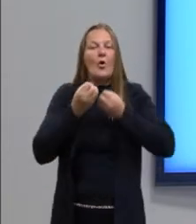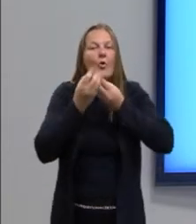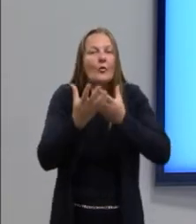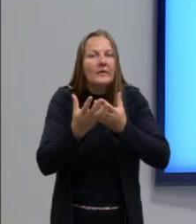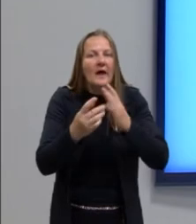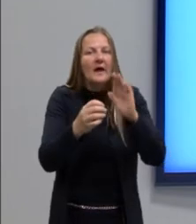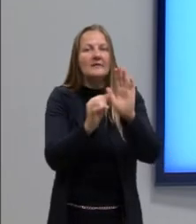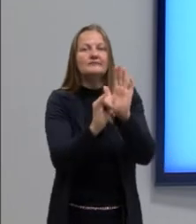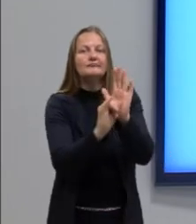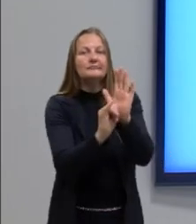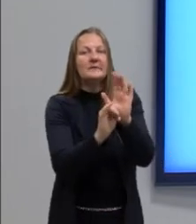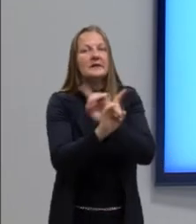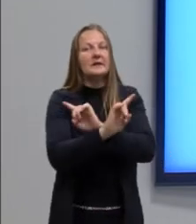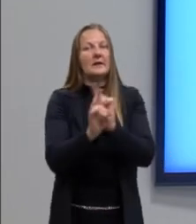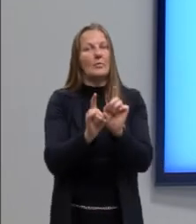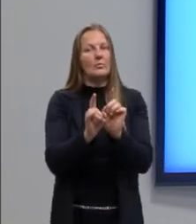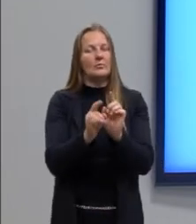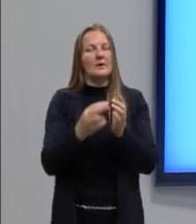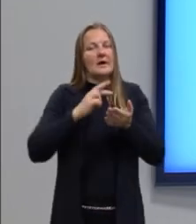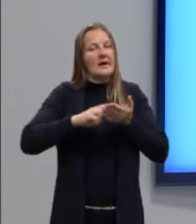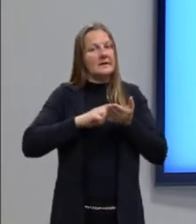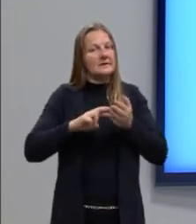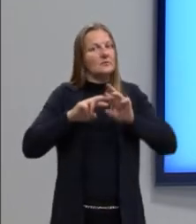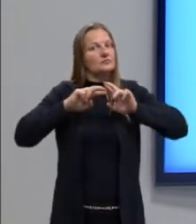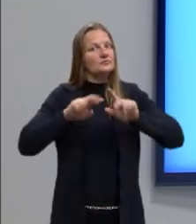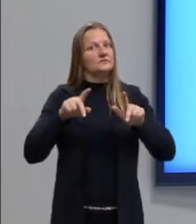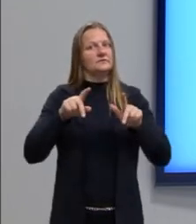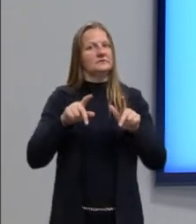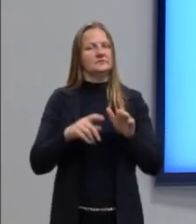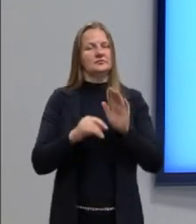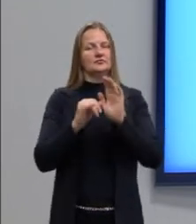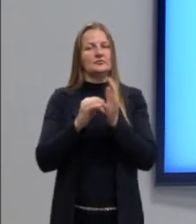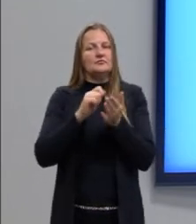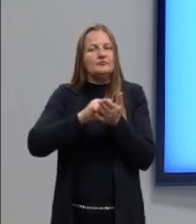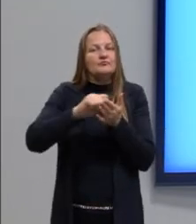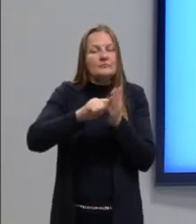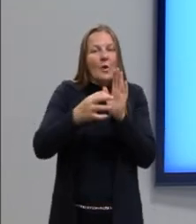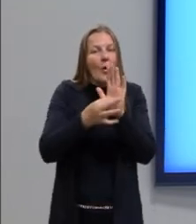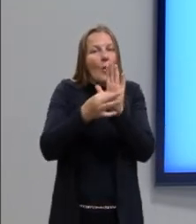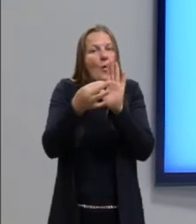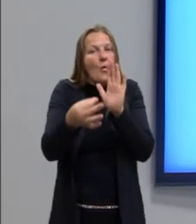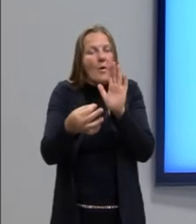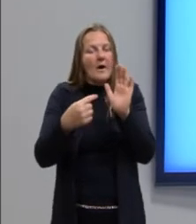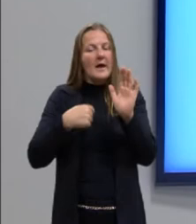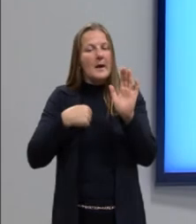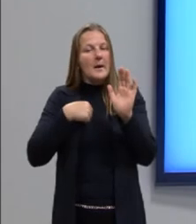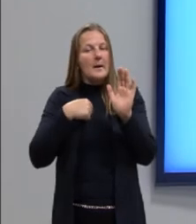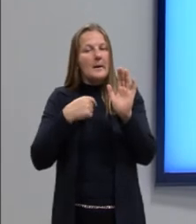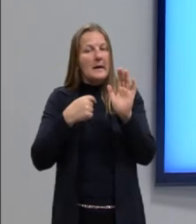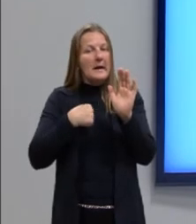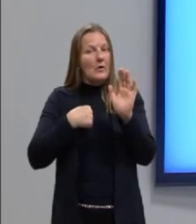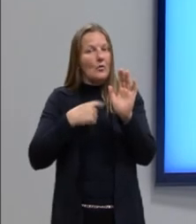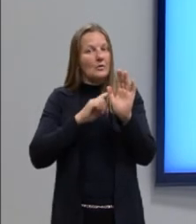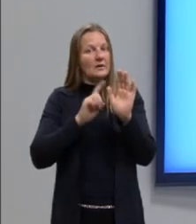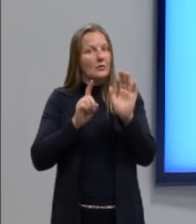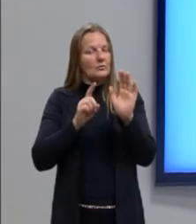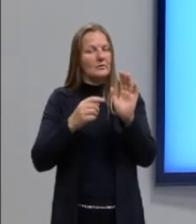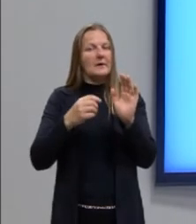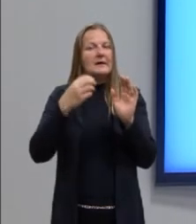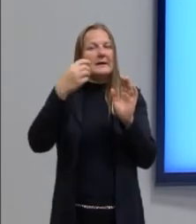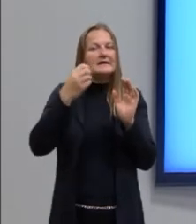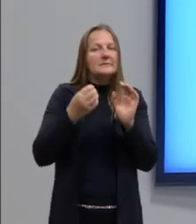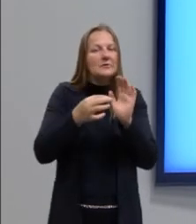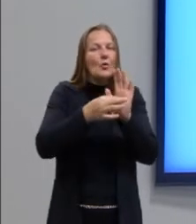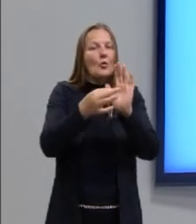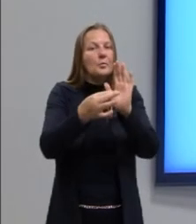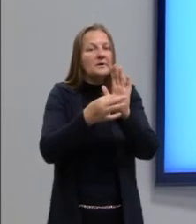contar essa história é que dá esse grande traçado de que diferencia né a narrativa